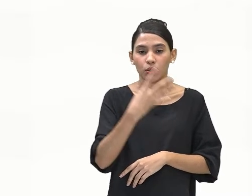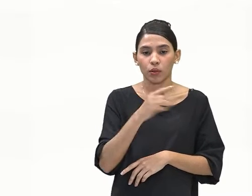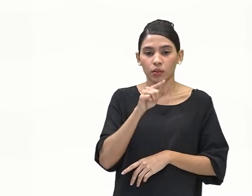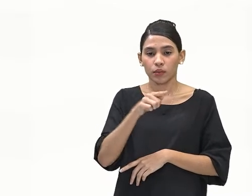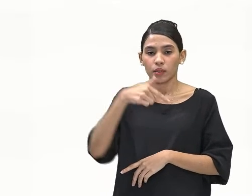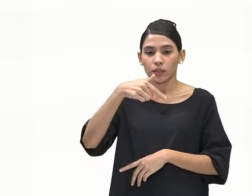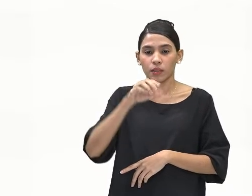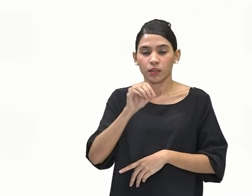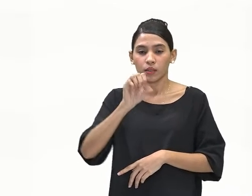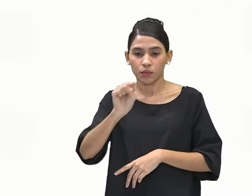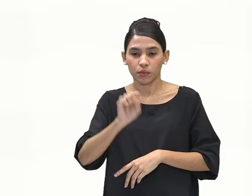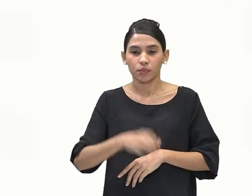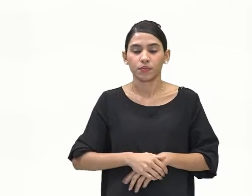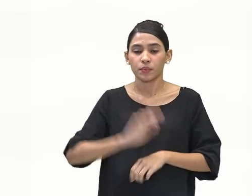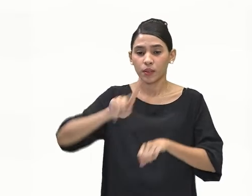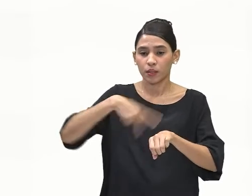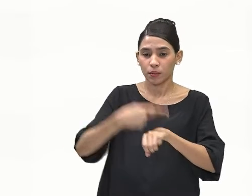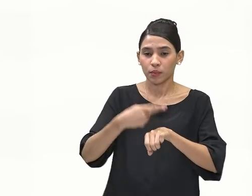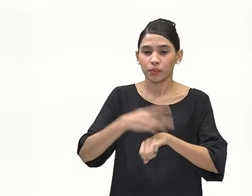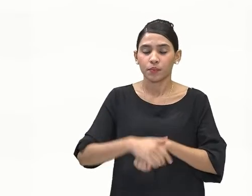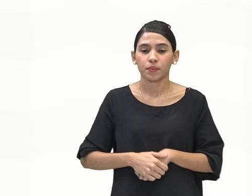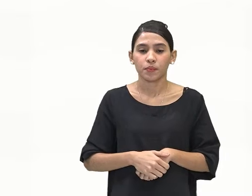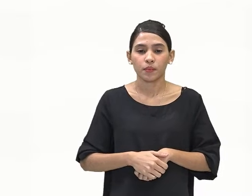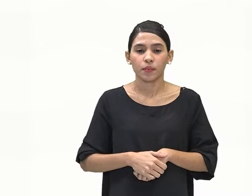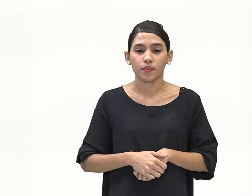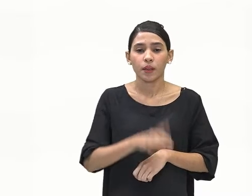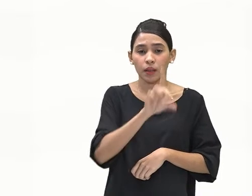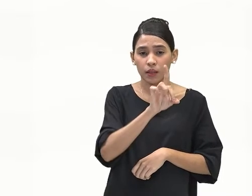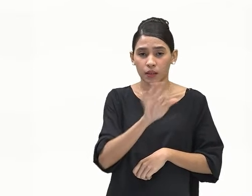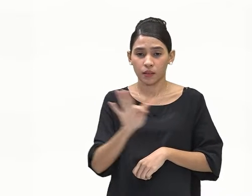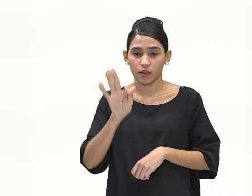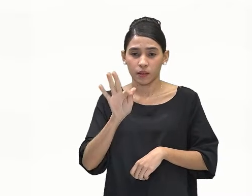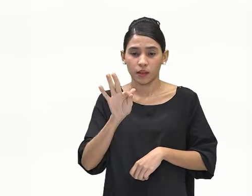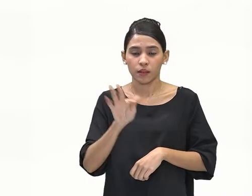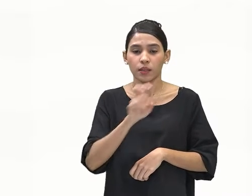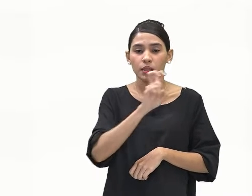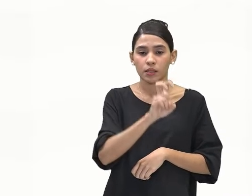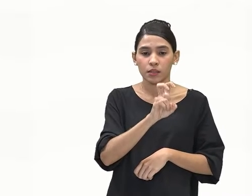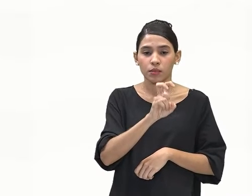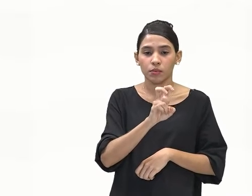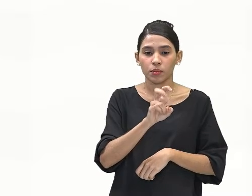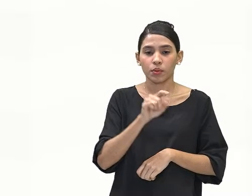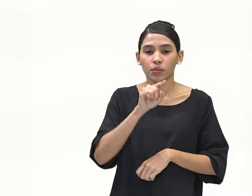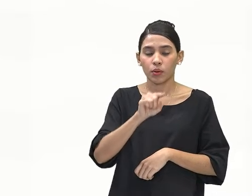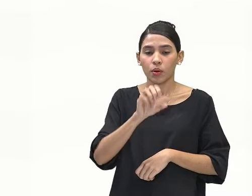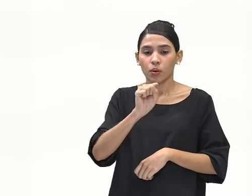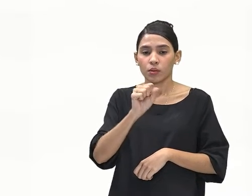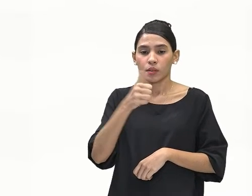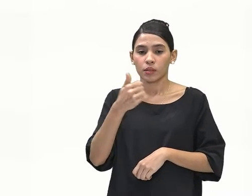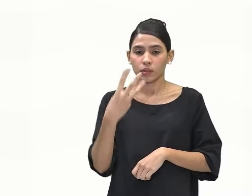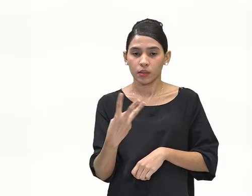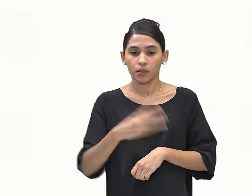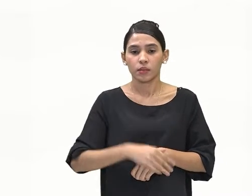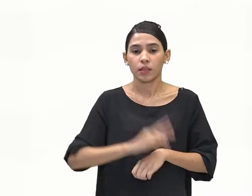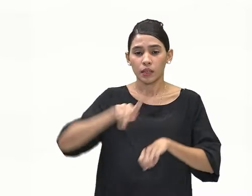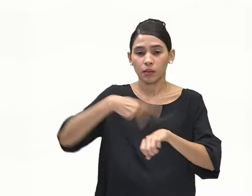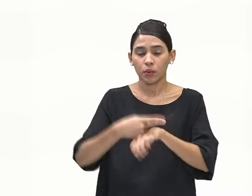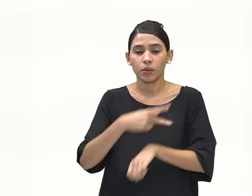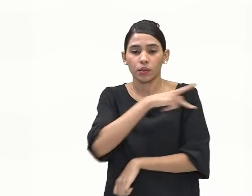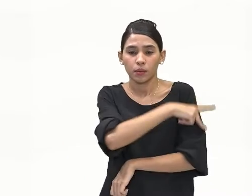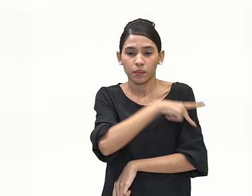4.708 pessoas. Depois a gente vai para o Distrito Federal, com 5.813. E aí o